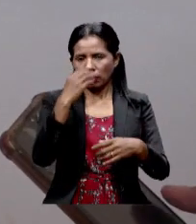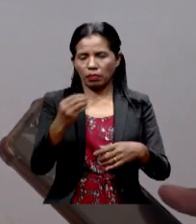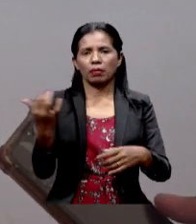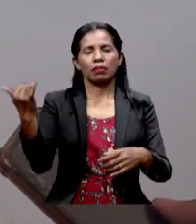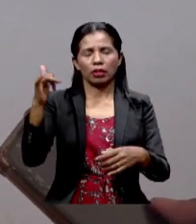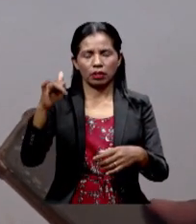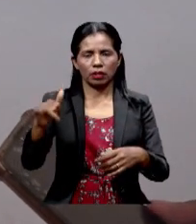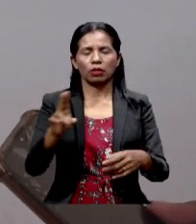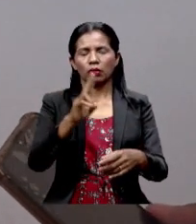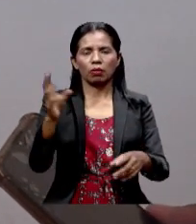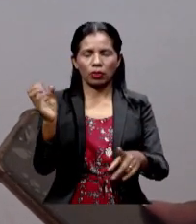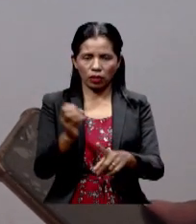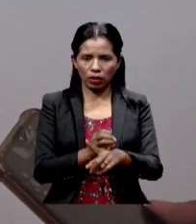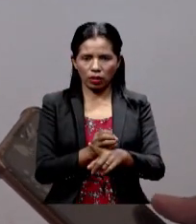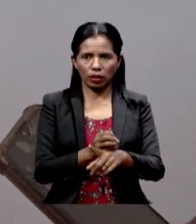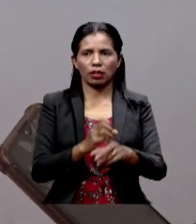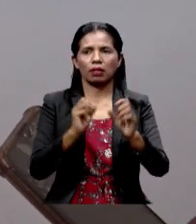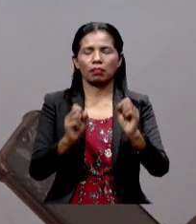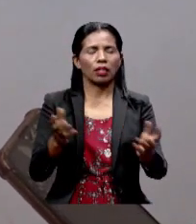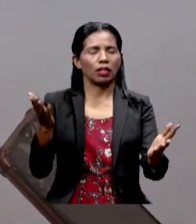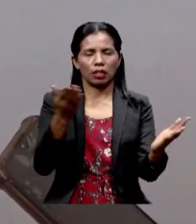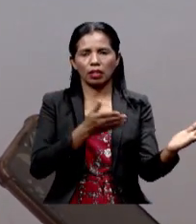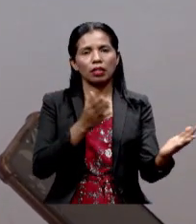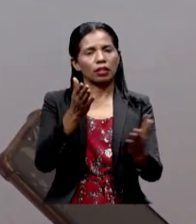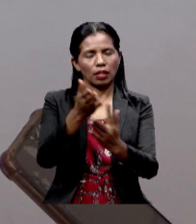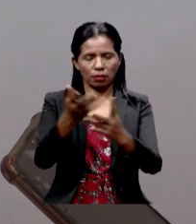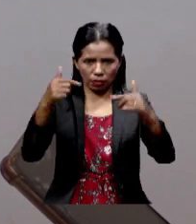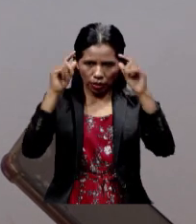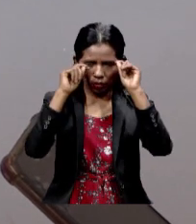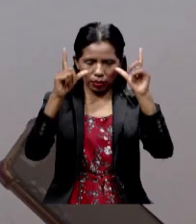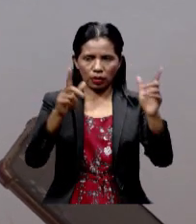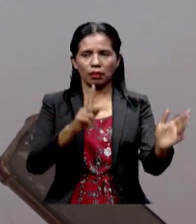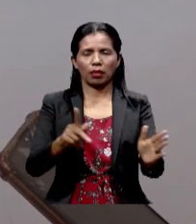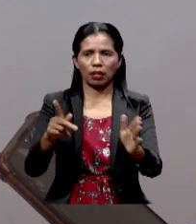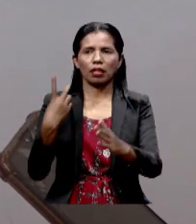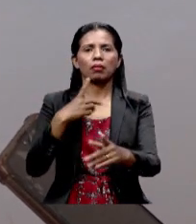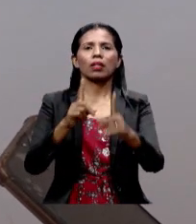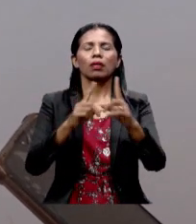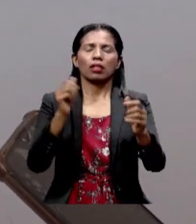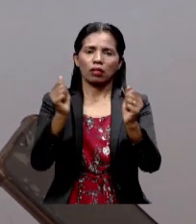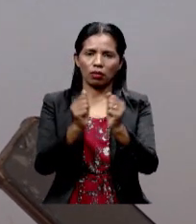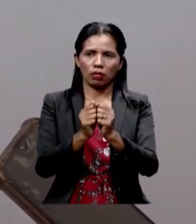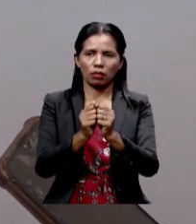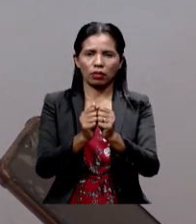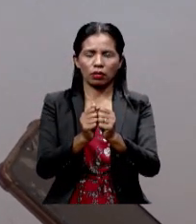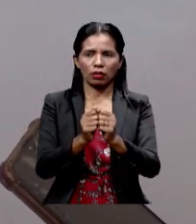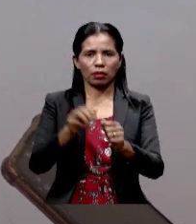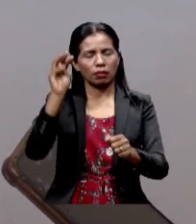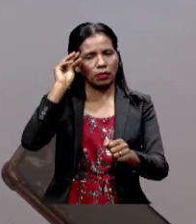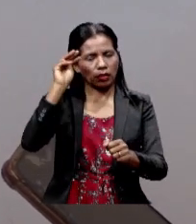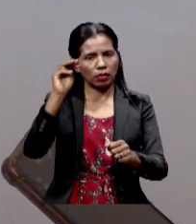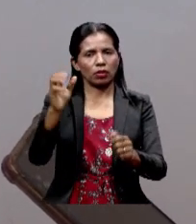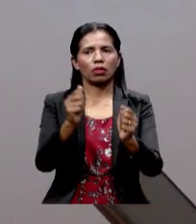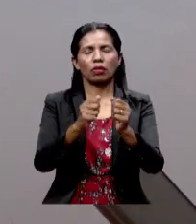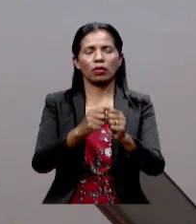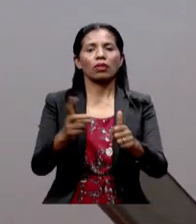aproveita a oportunidade, né, para tama, né? E a plano, né, a Micoaliano, o ministro, o vice, para